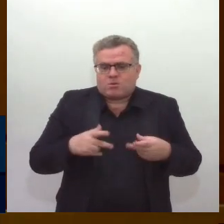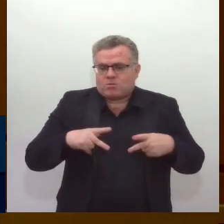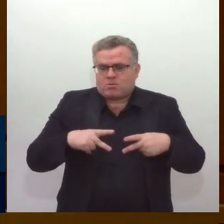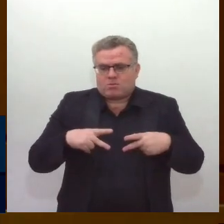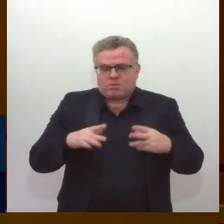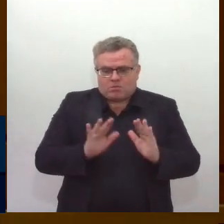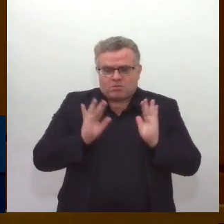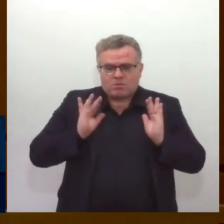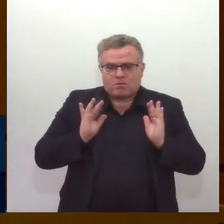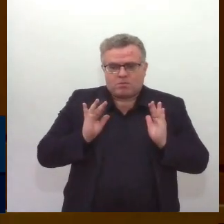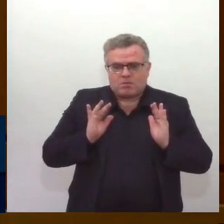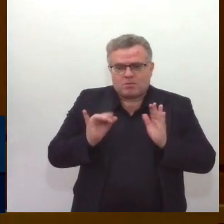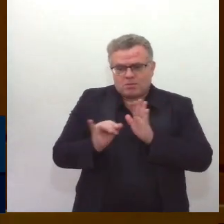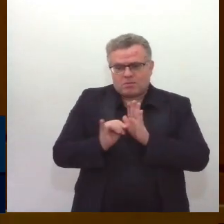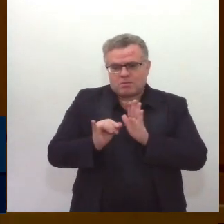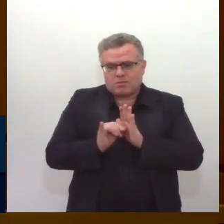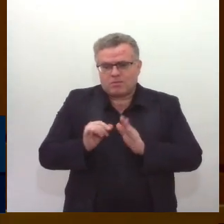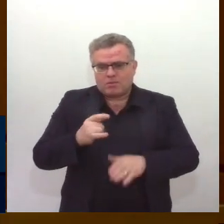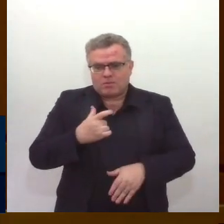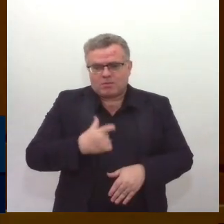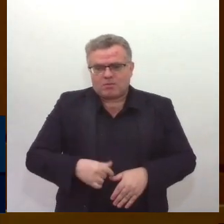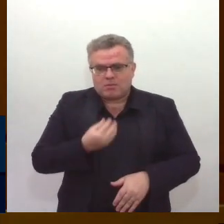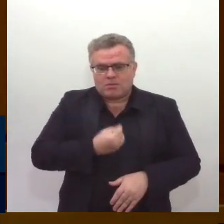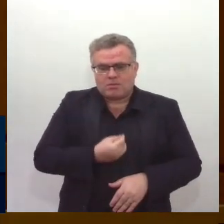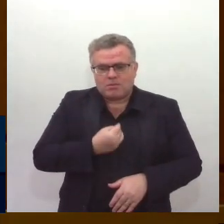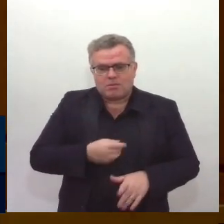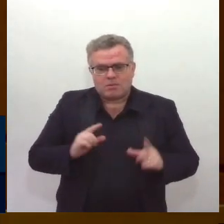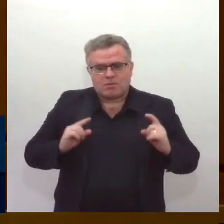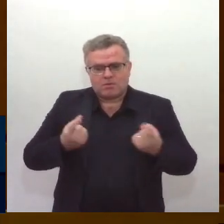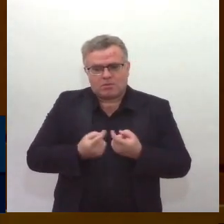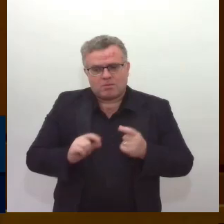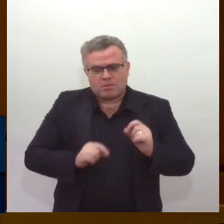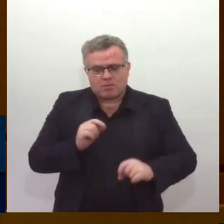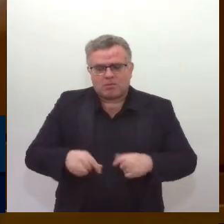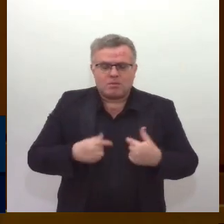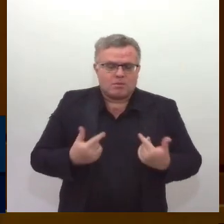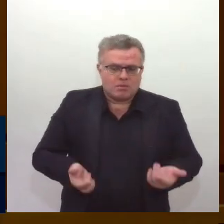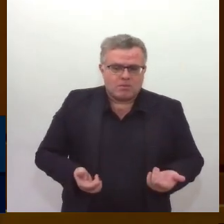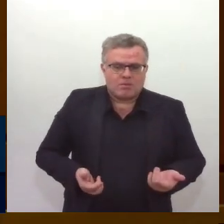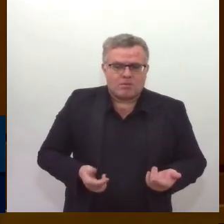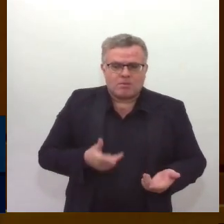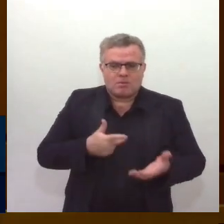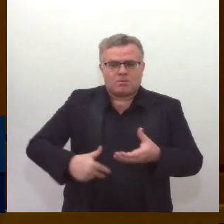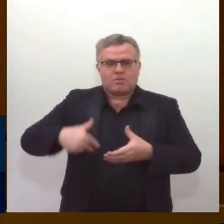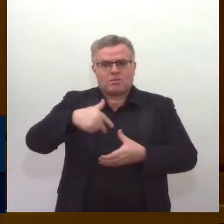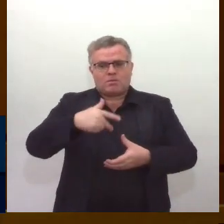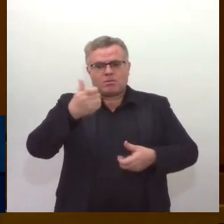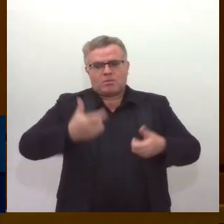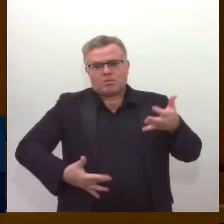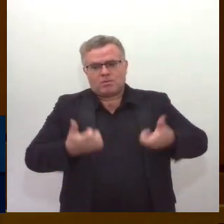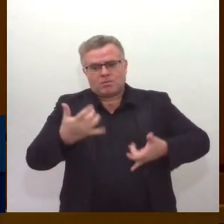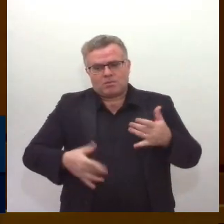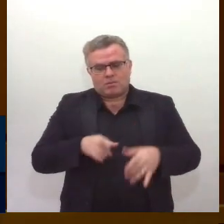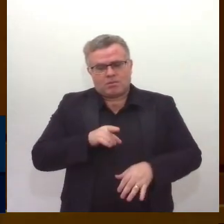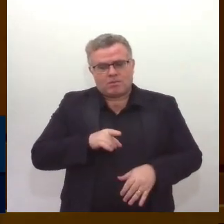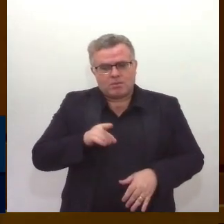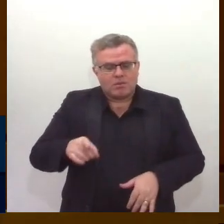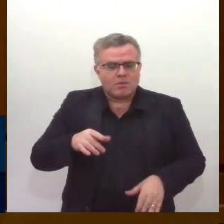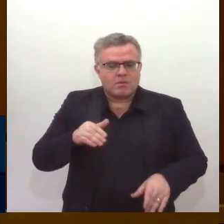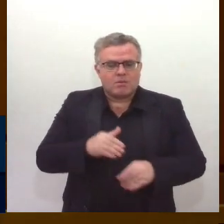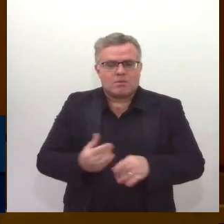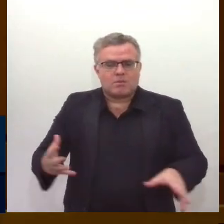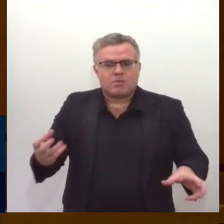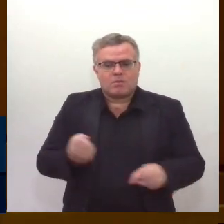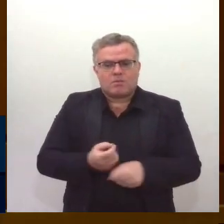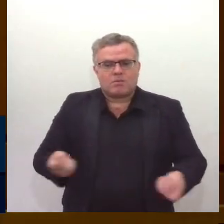gênero, a sua sexualidade. Agora, viu essa tribuna, por causa de um resultado de um presidente,